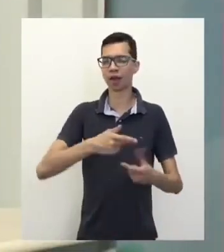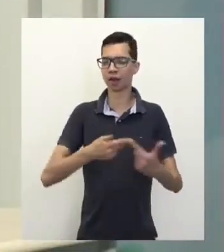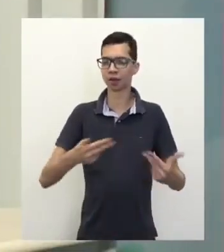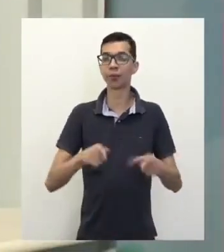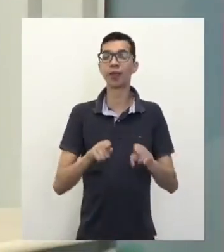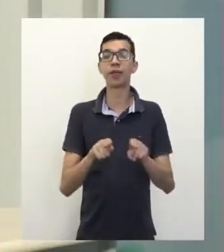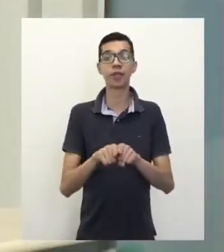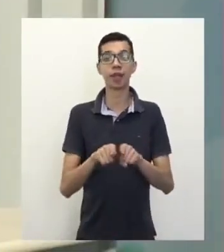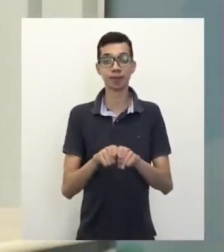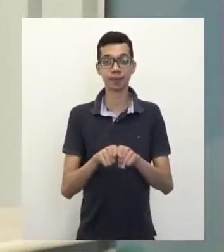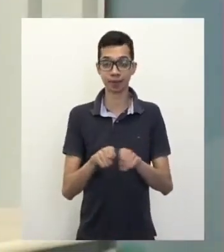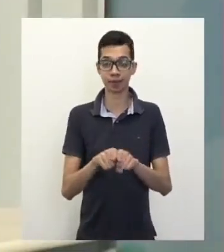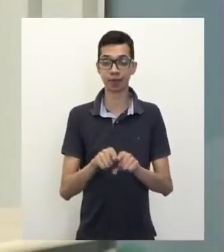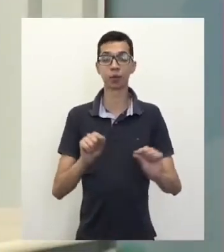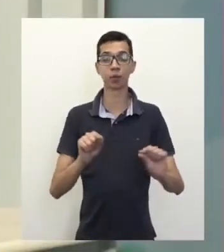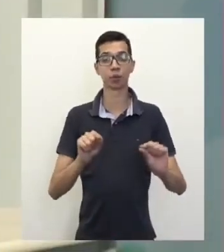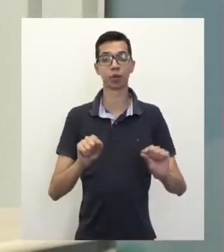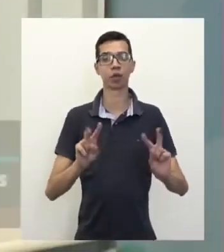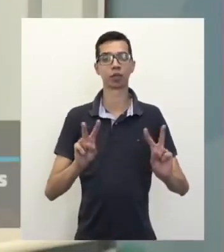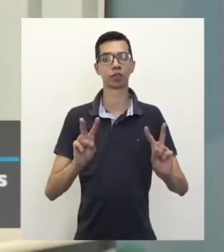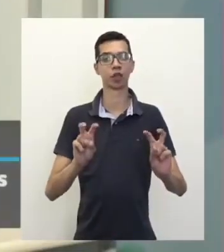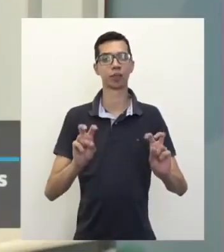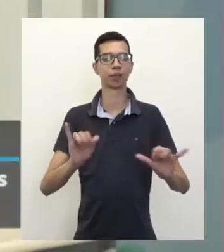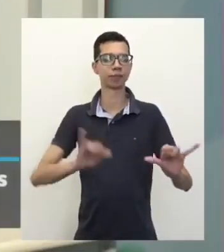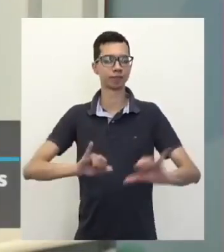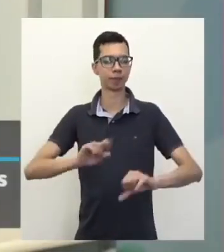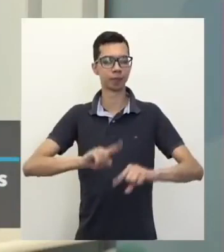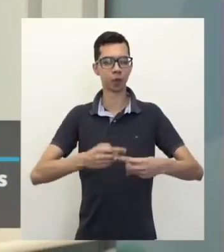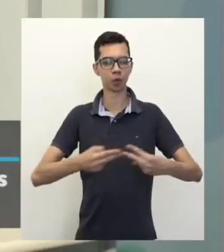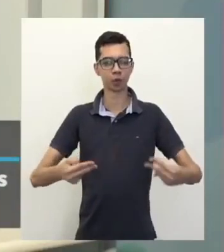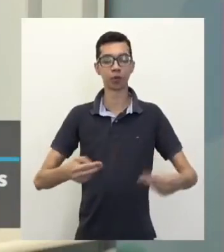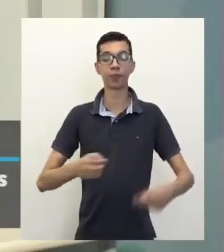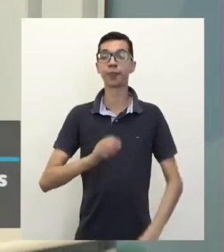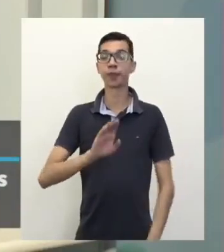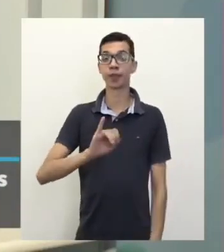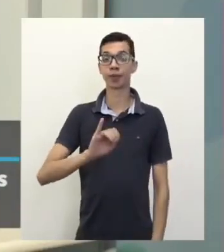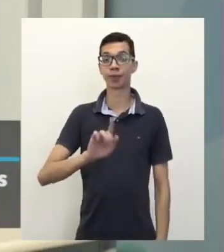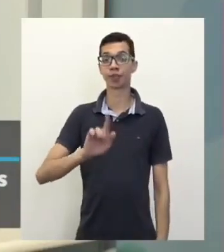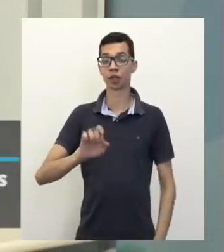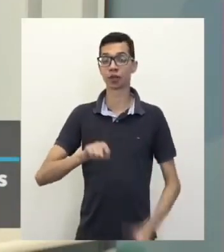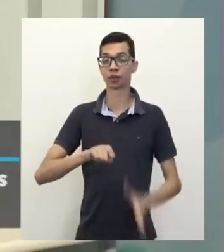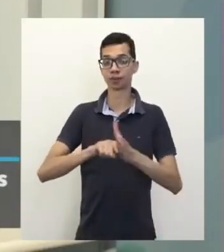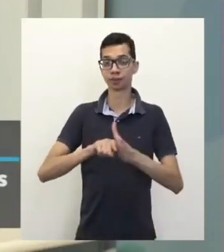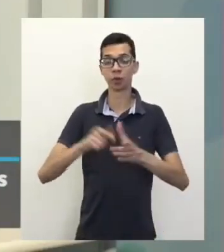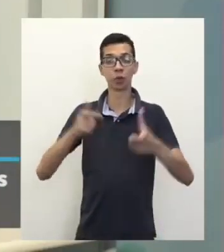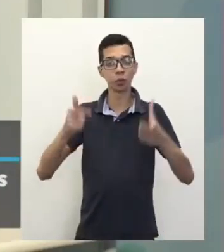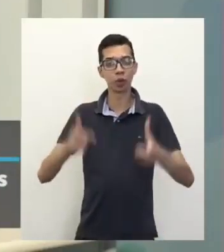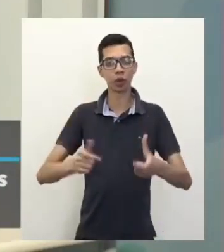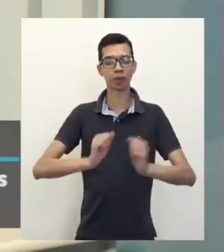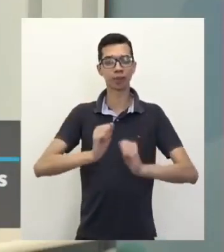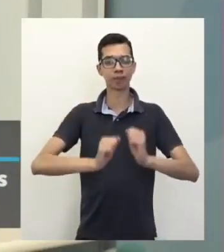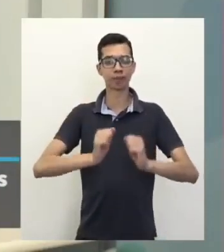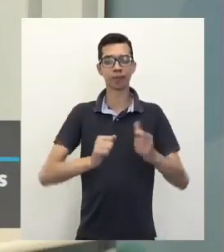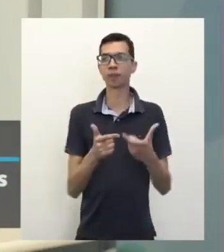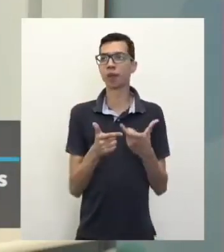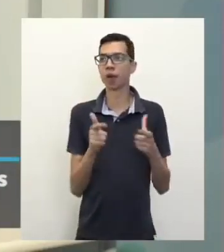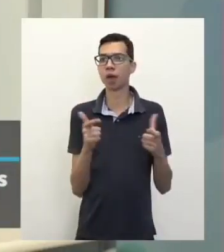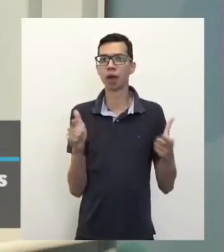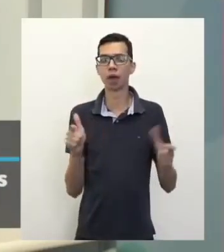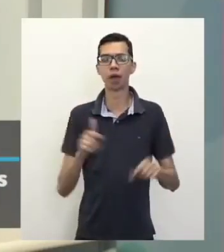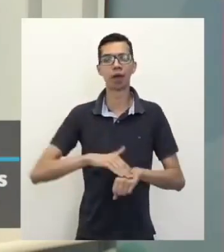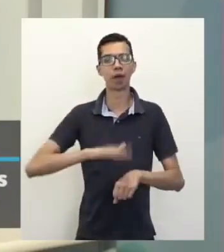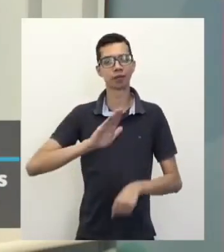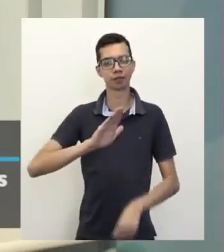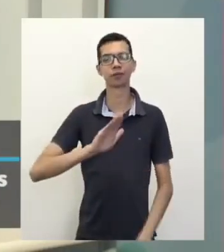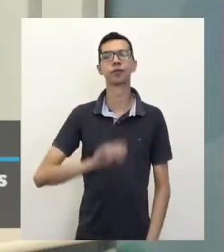pesquisa industrial anual de 2017, foi a região que mais se industrializou no Brasil, né? Então,